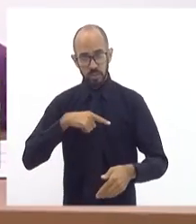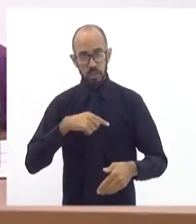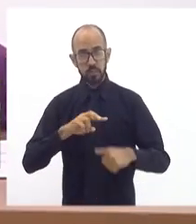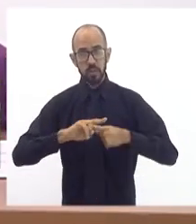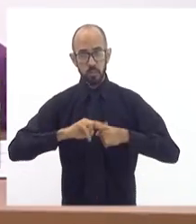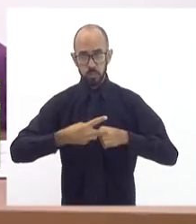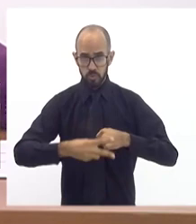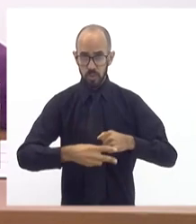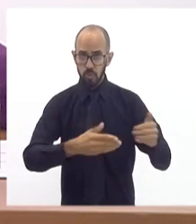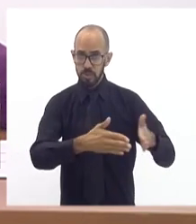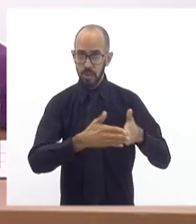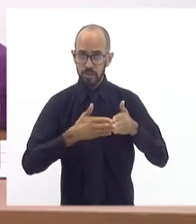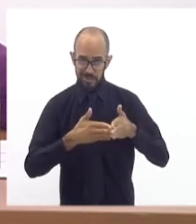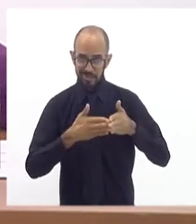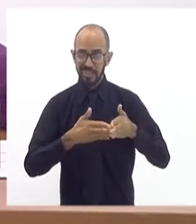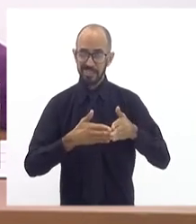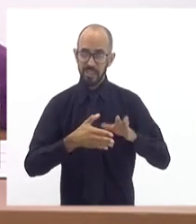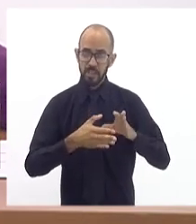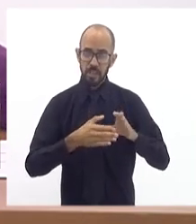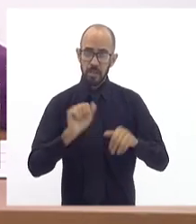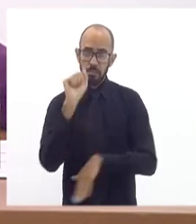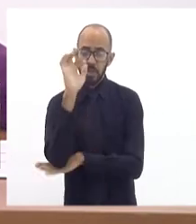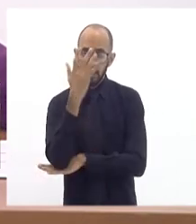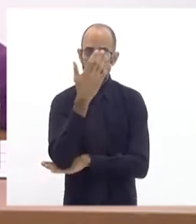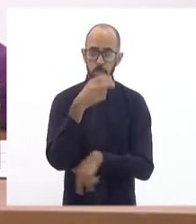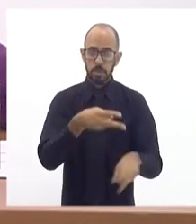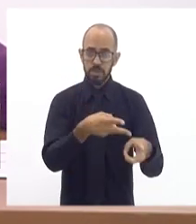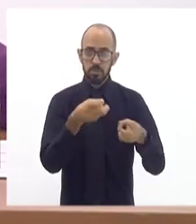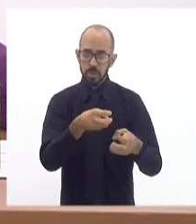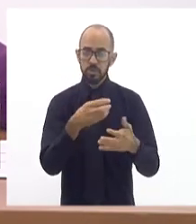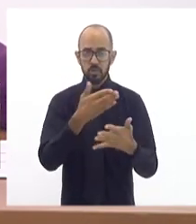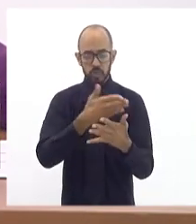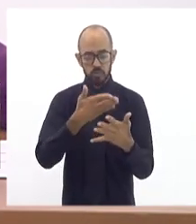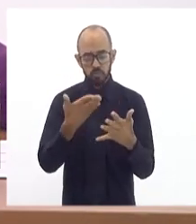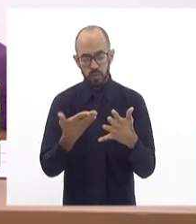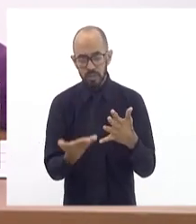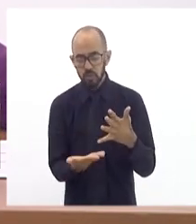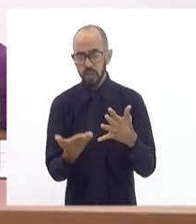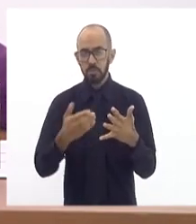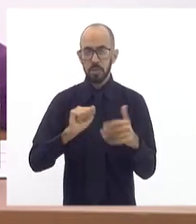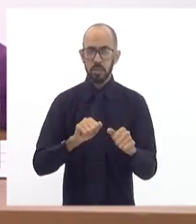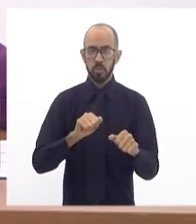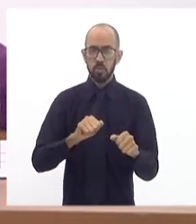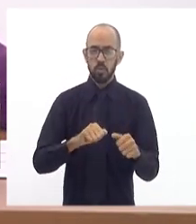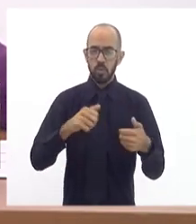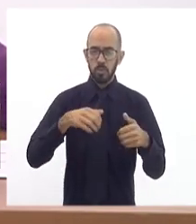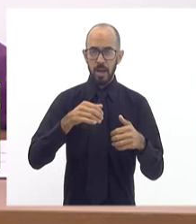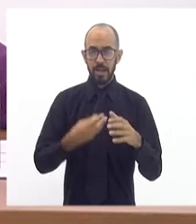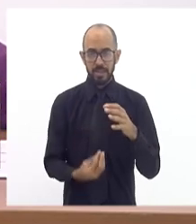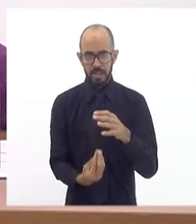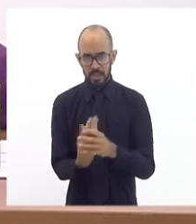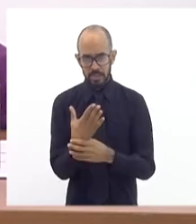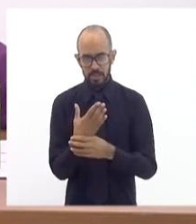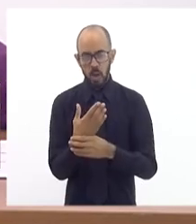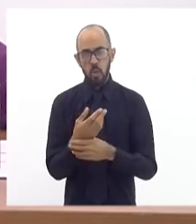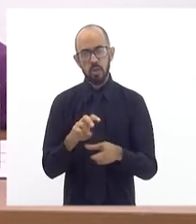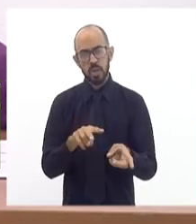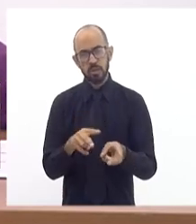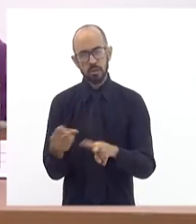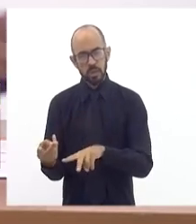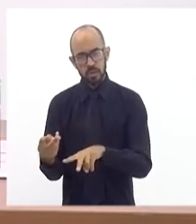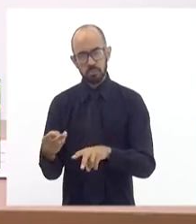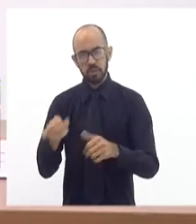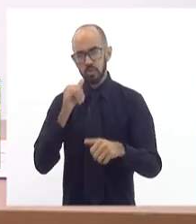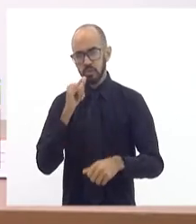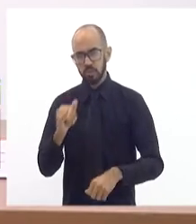concedida verificamos que foi feito um fracionamento de licenciamento com separação da geração de energia e transmissão de energia